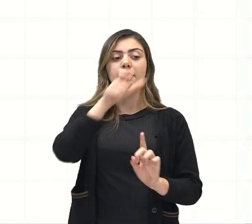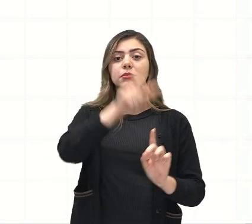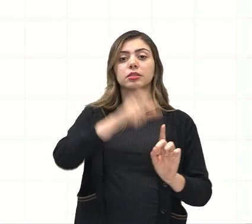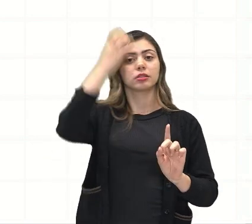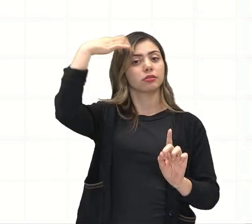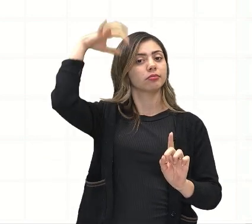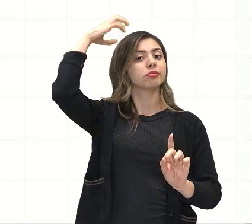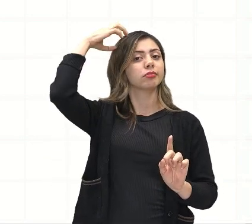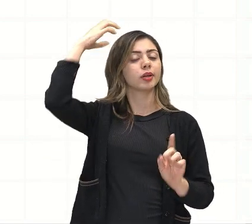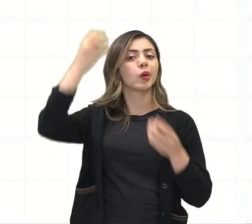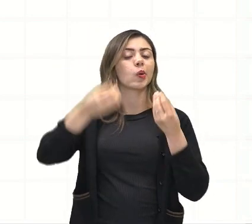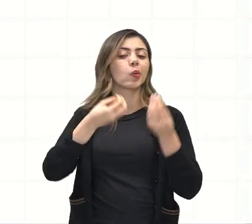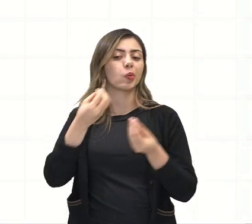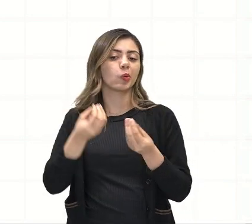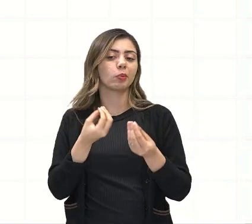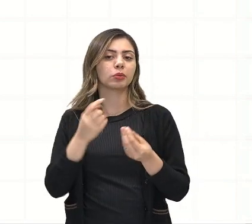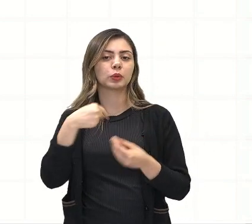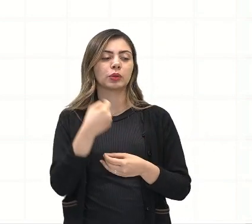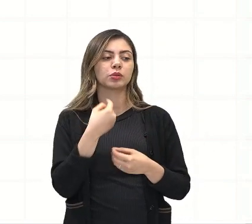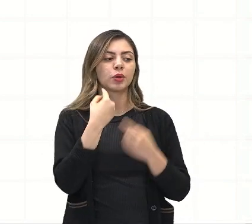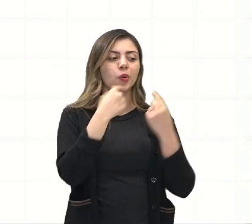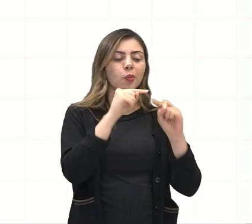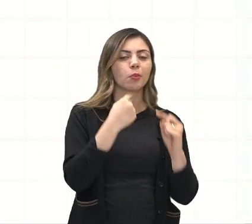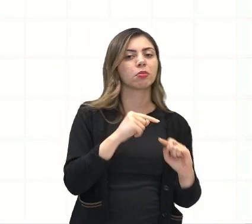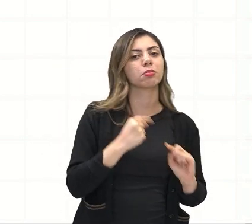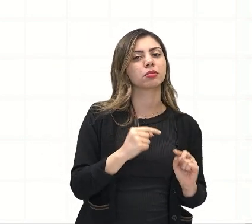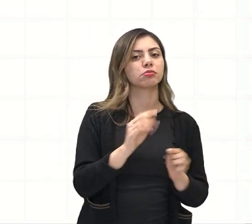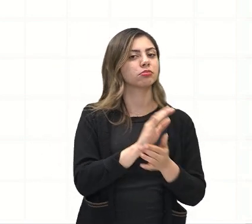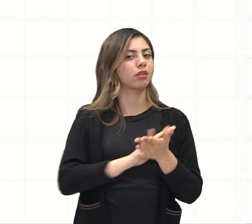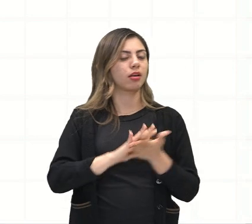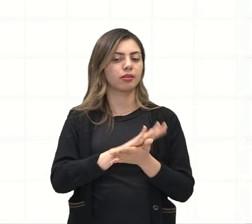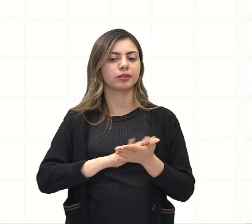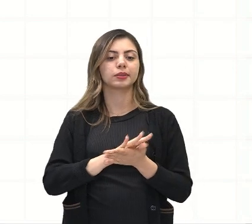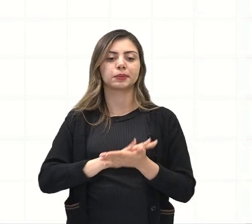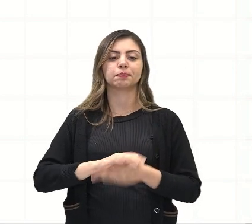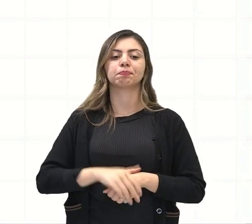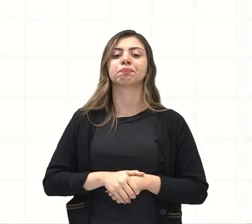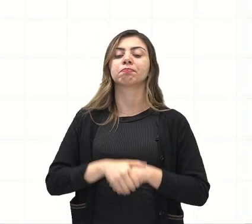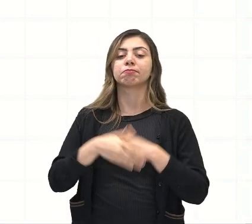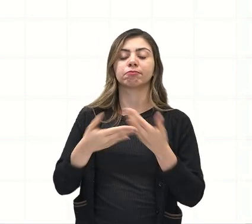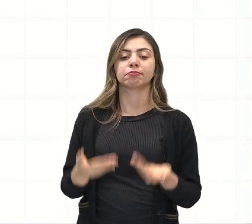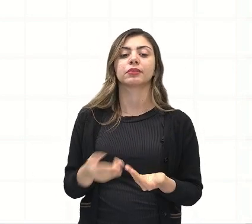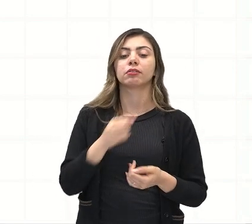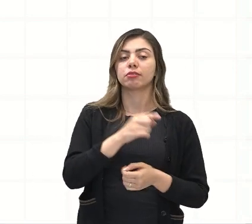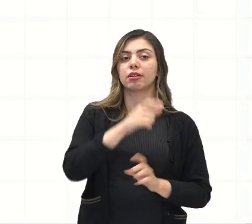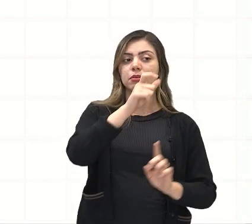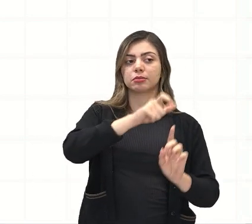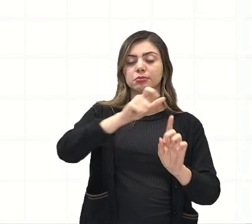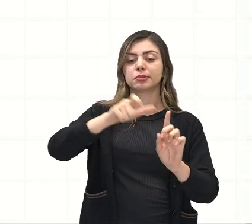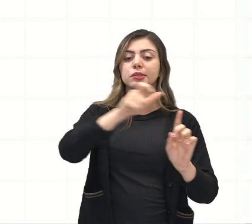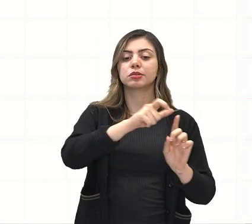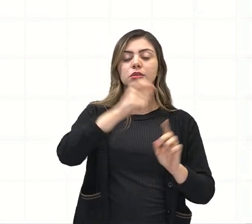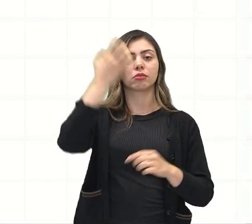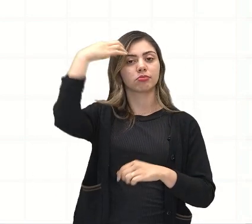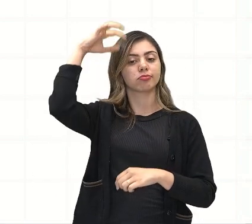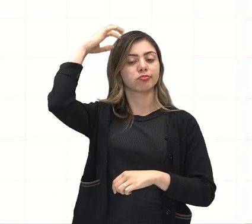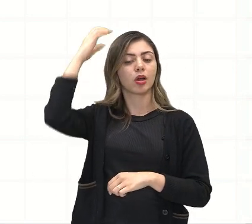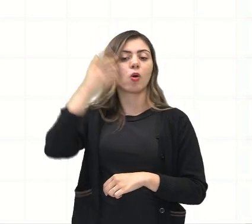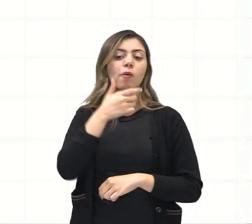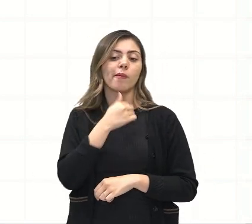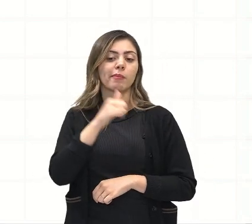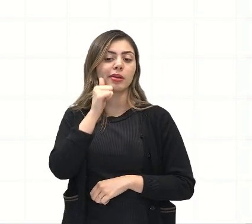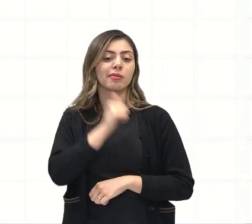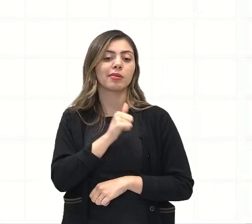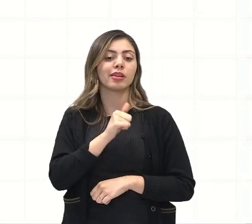rei fosse questionada. Dessa maneira, os reis e rainhas